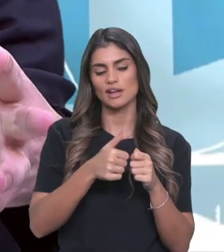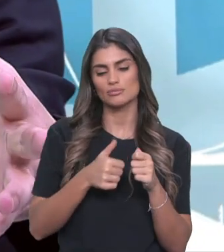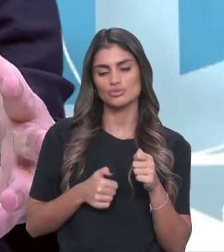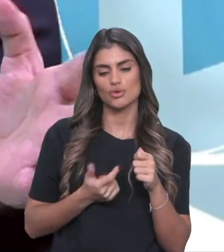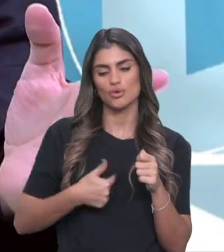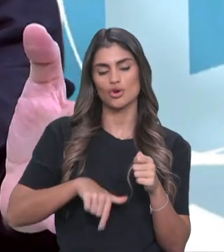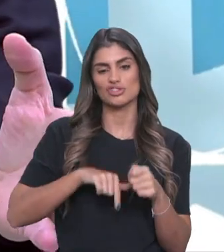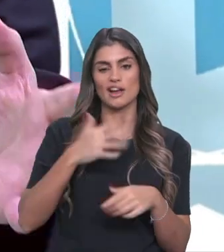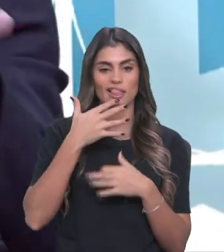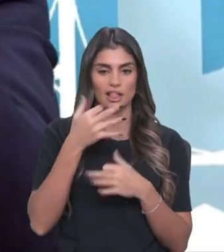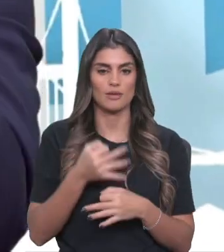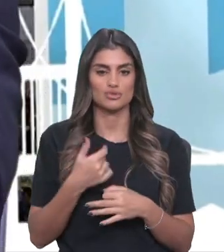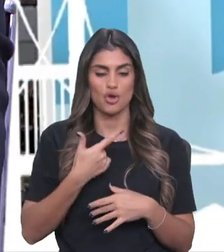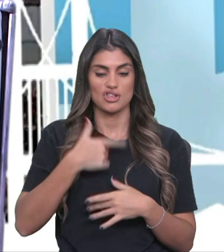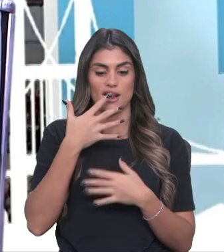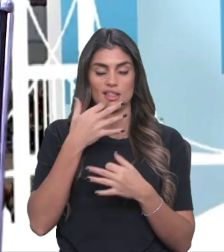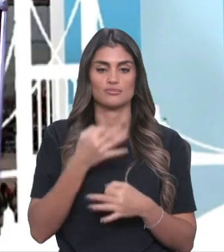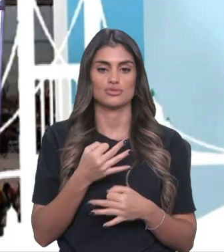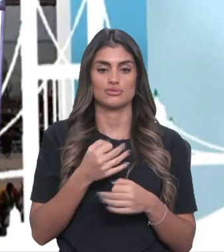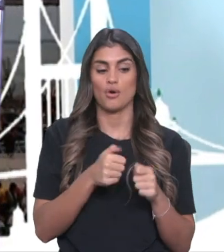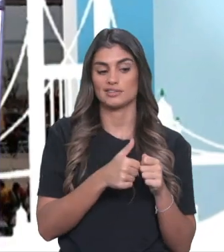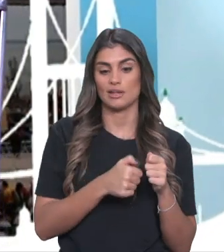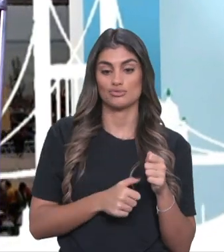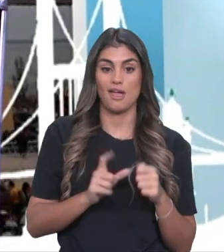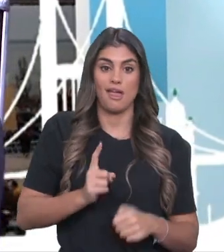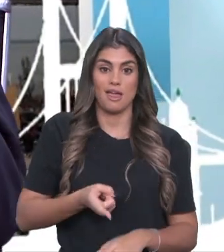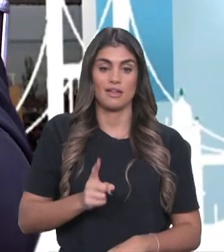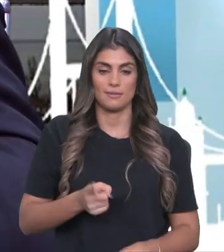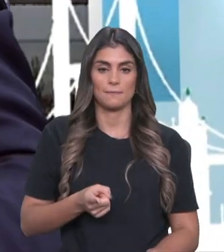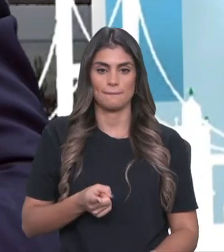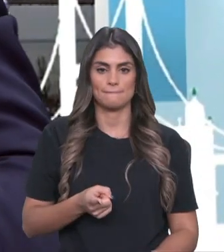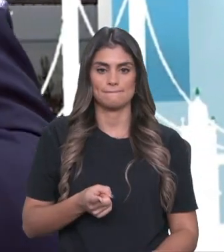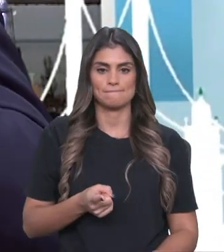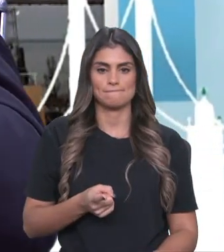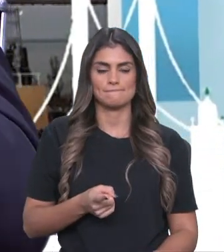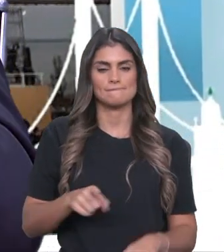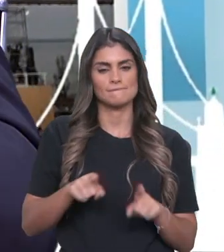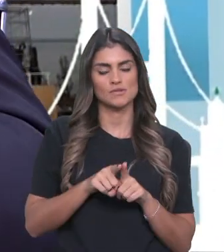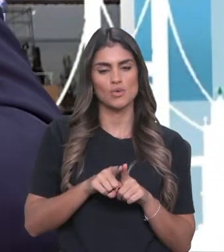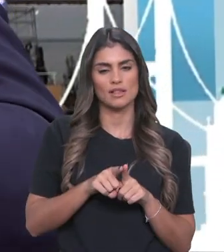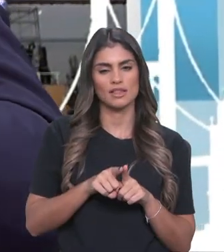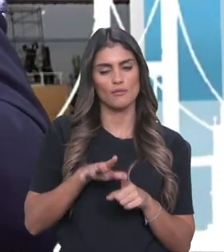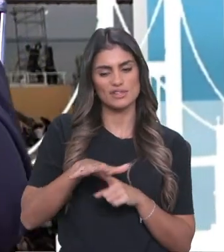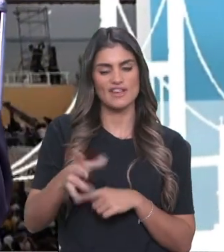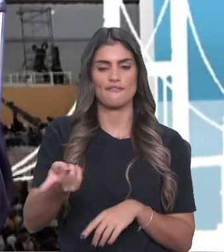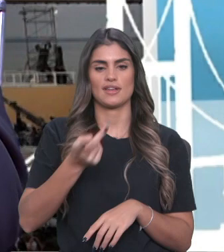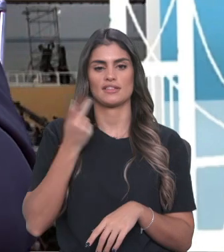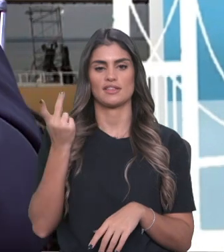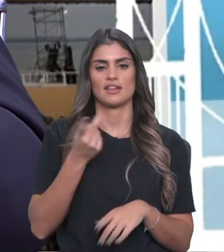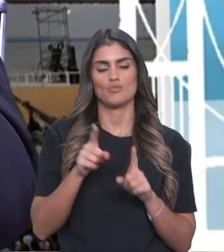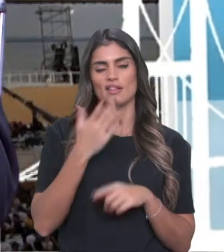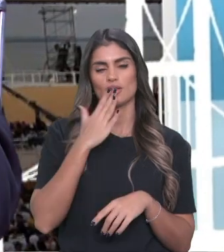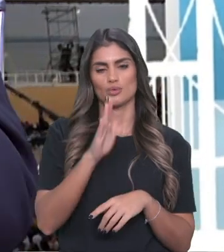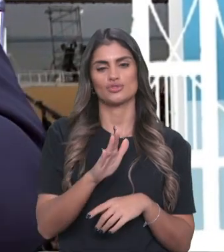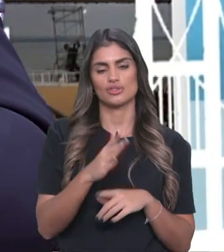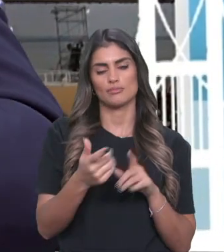nós acreditamos, e o que acreditamos é o que rezamos, para que isso passe para a vida e se traduza em gestos concretos